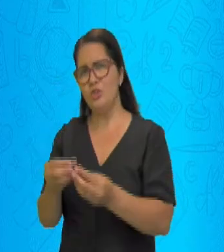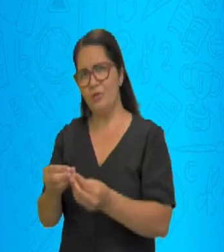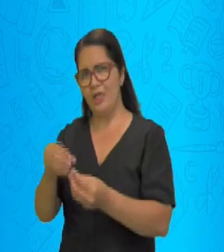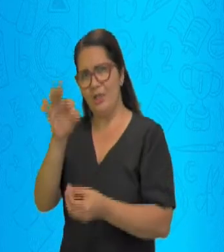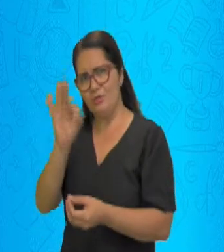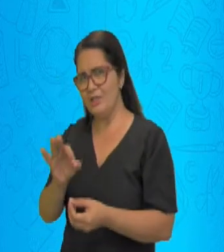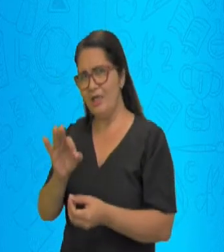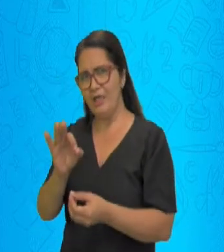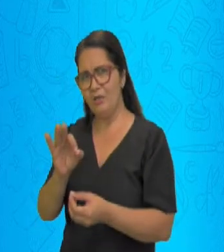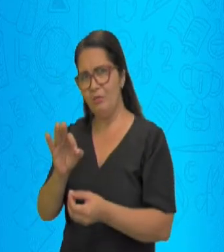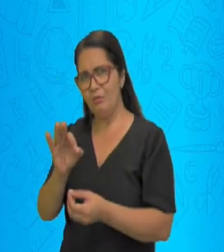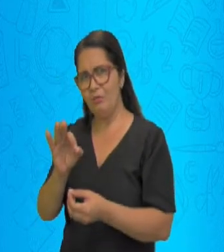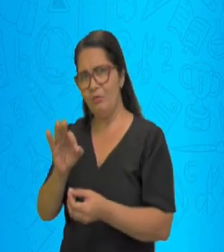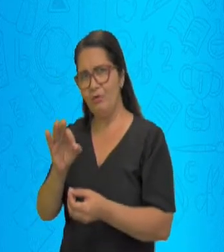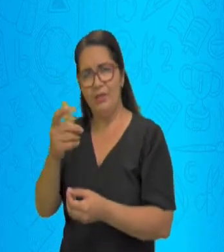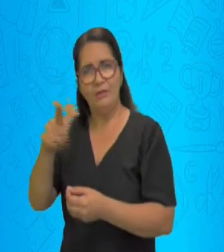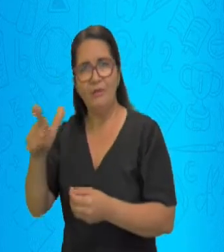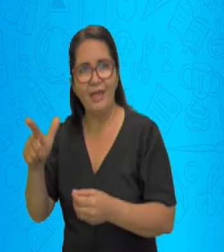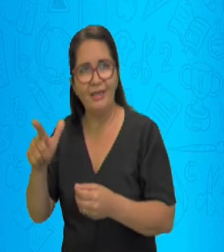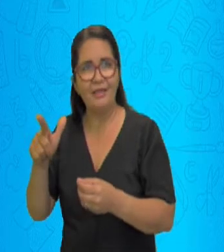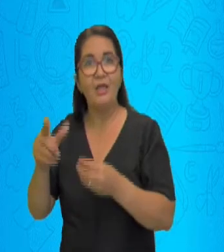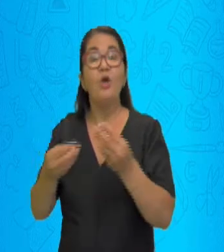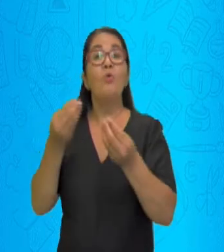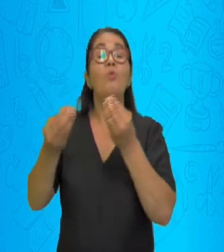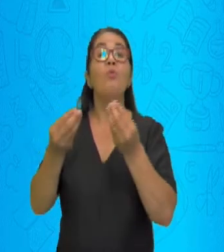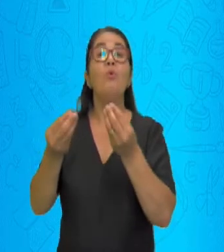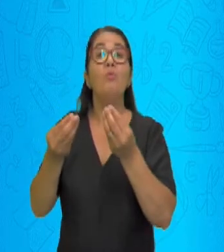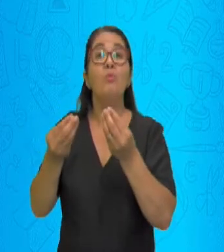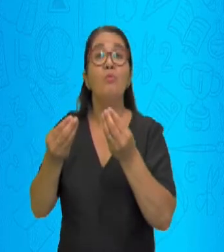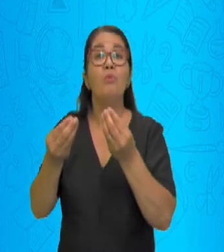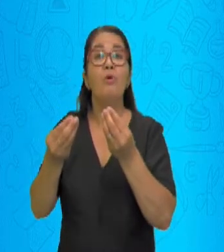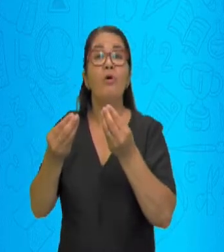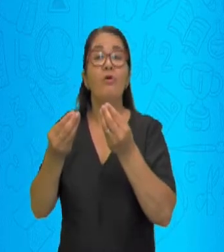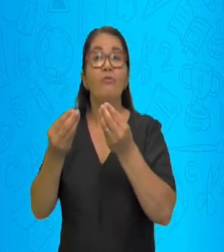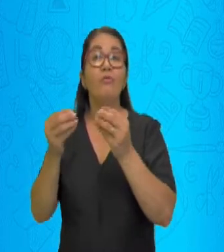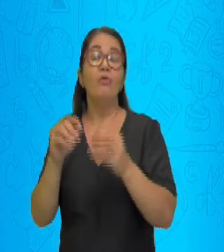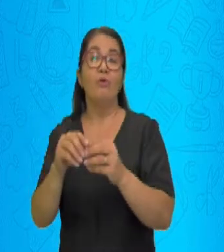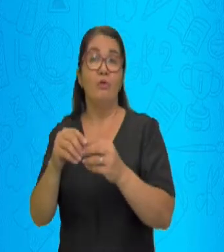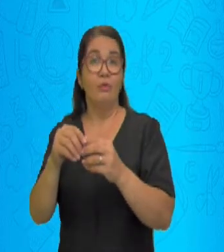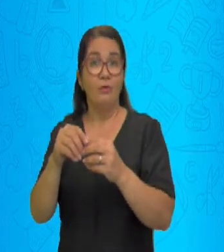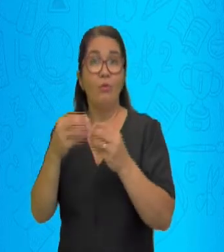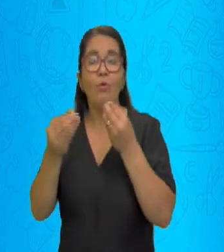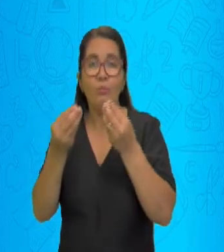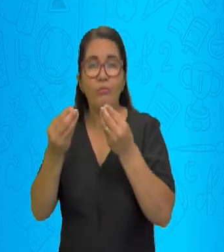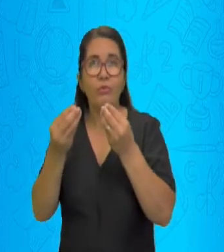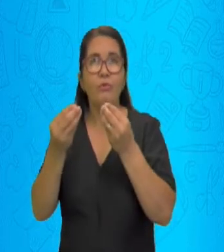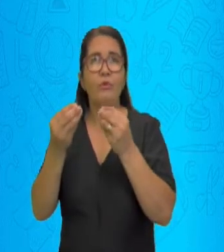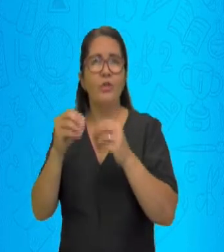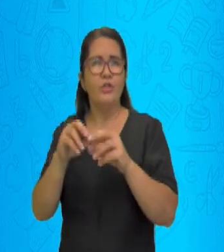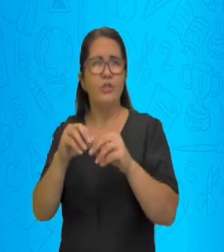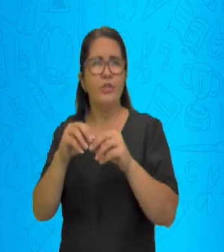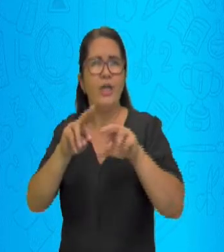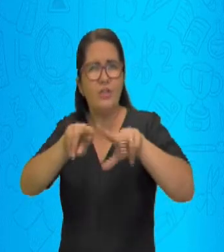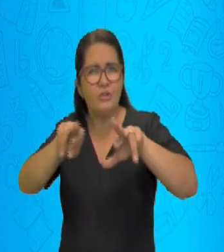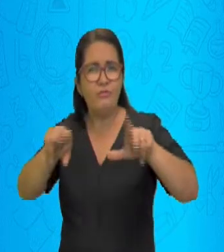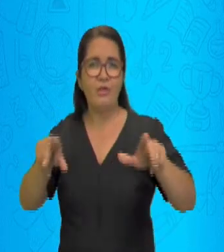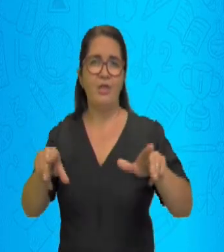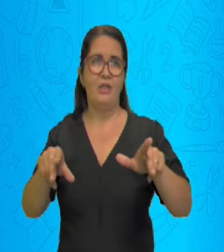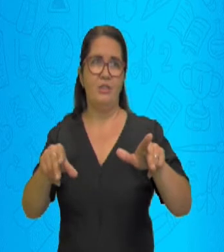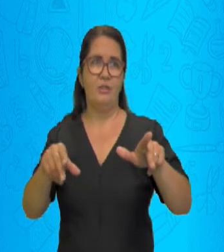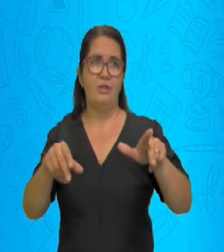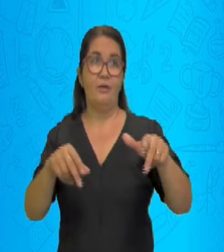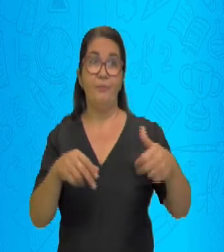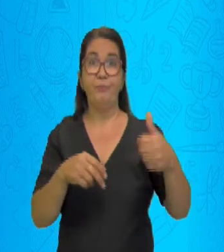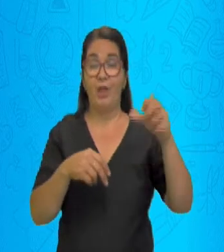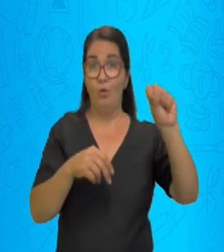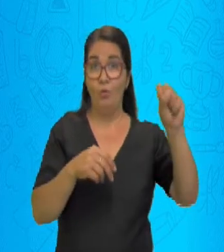1,25. Por que eu não posso chamar essa soma de propriedade de fechamento? Pois nós temos aqui um número decimal, ele